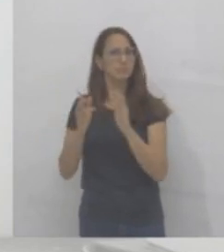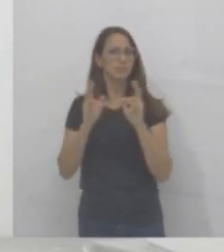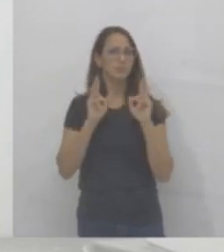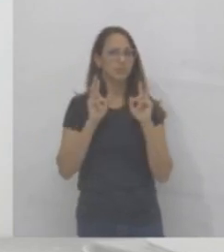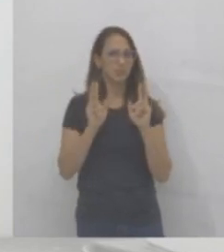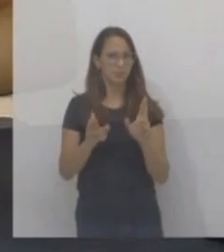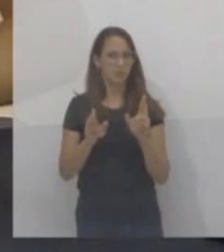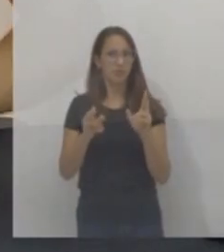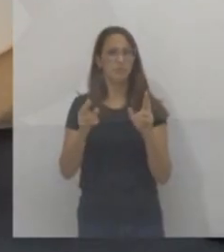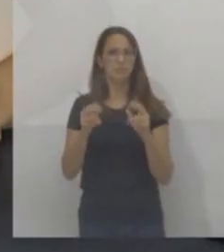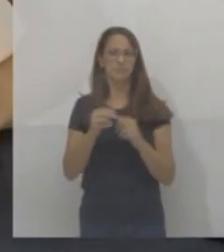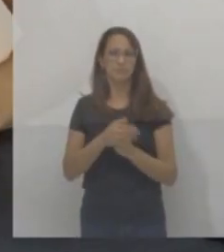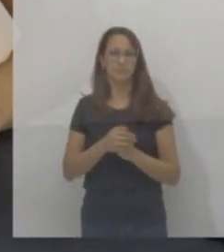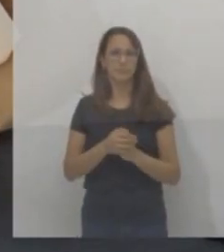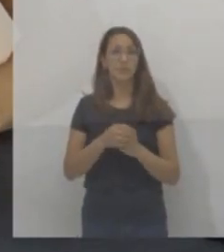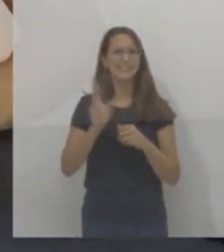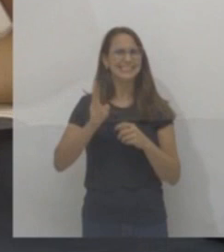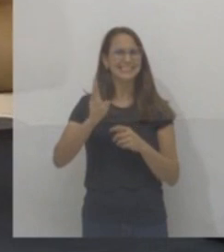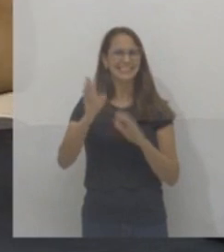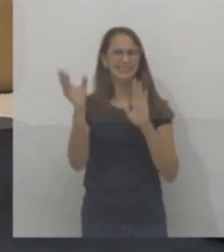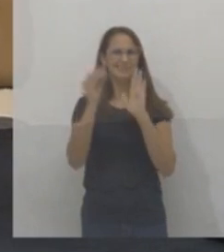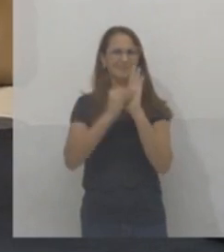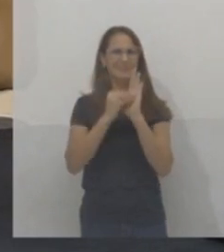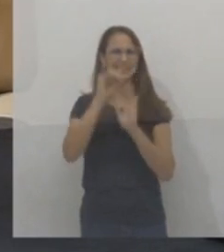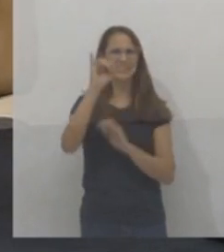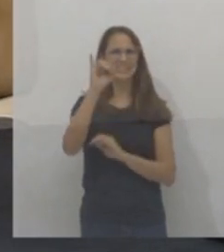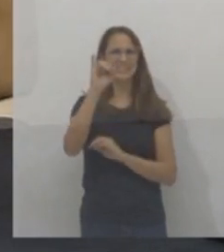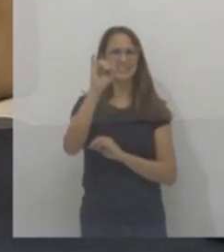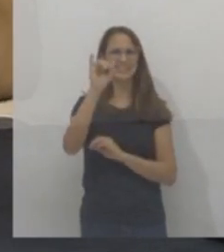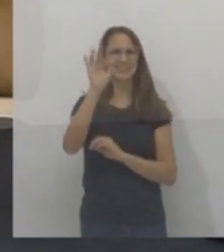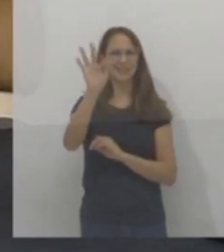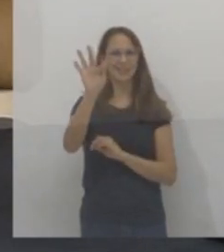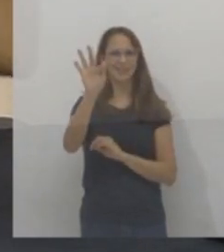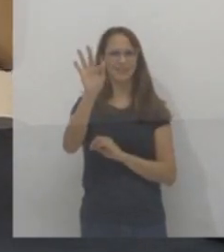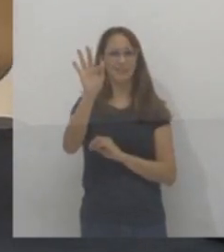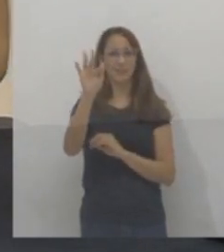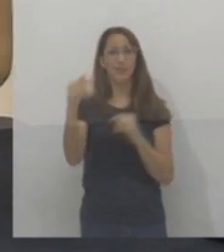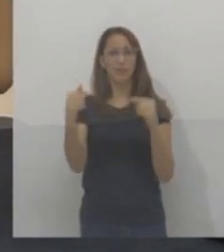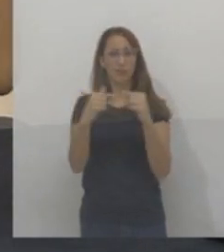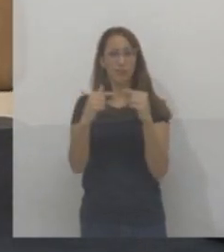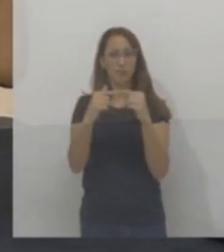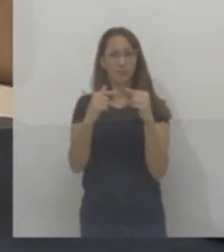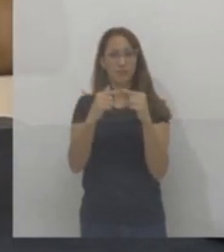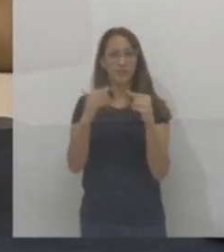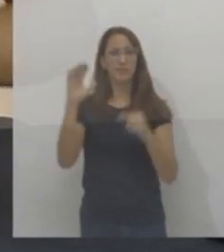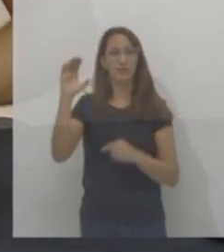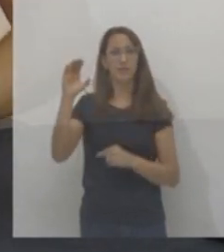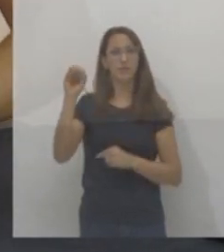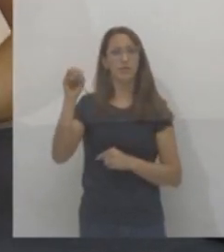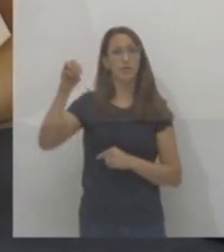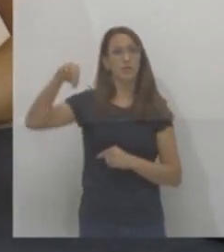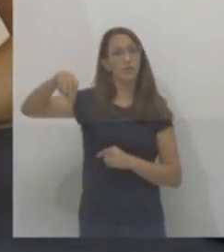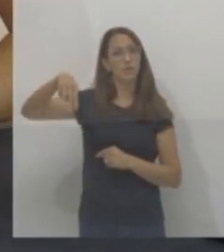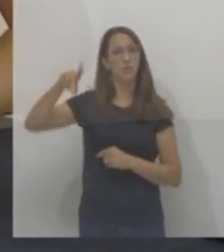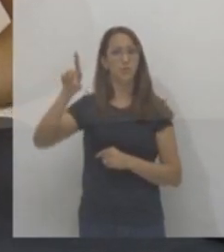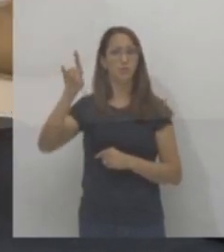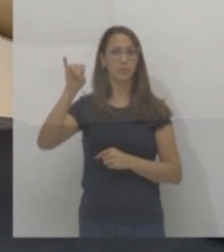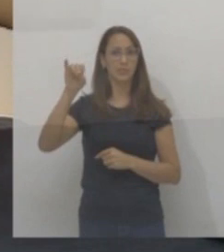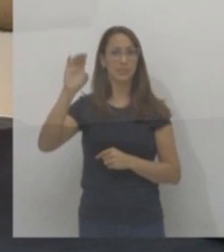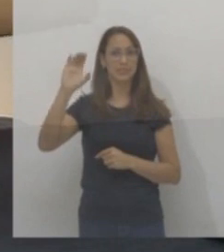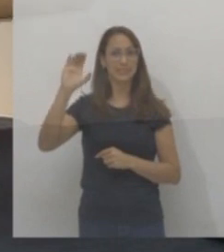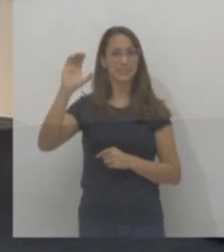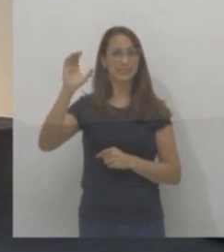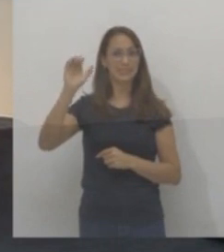o ifzinho ali criando a condicional e a outra frase com o will colocando o resultado, a ação no